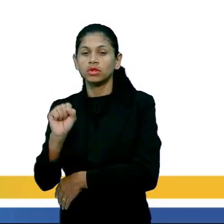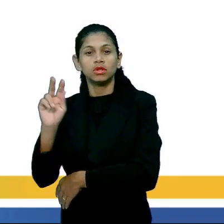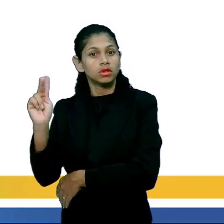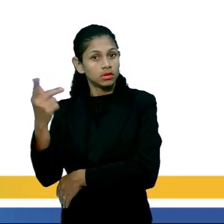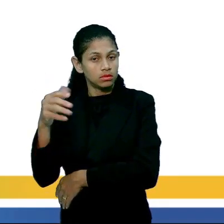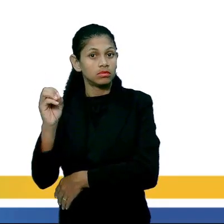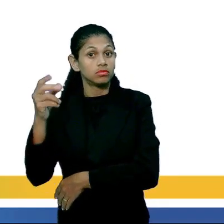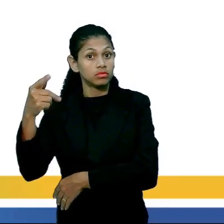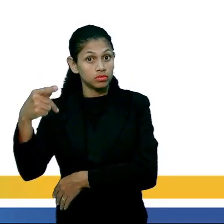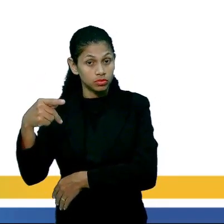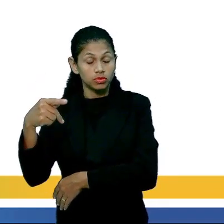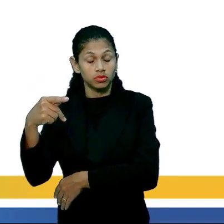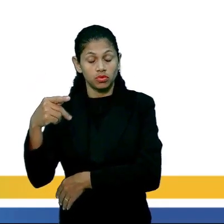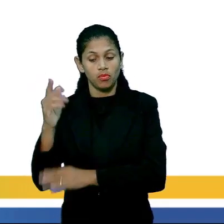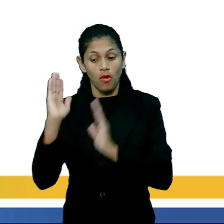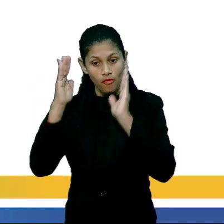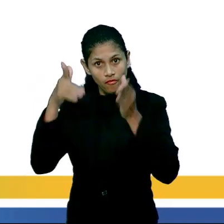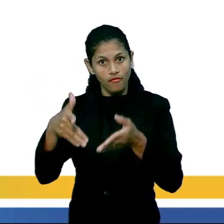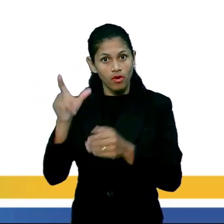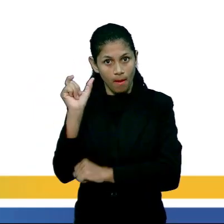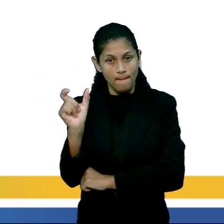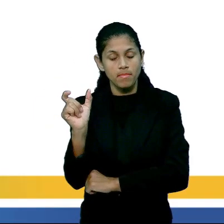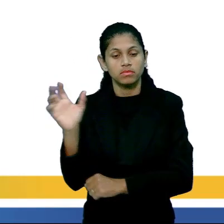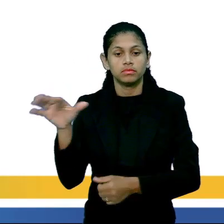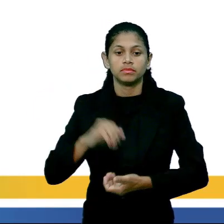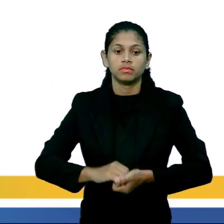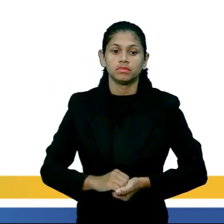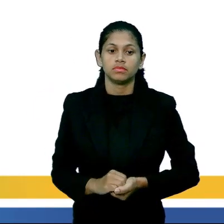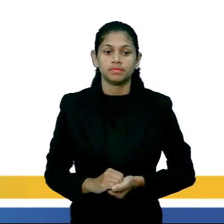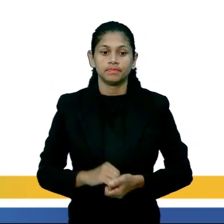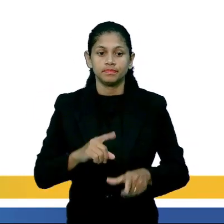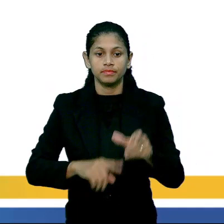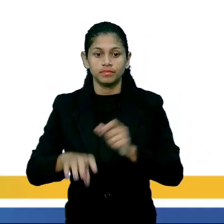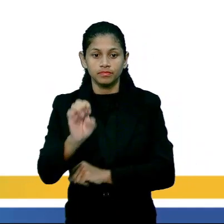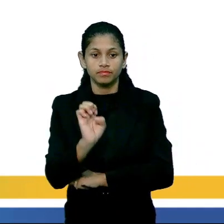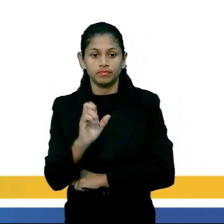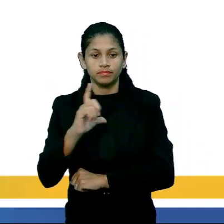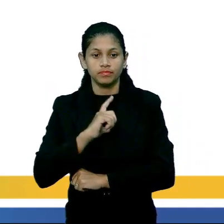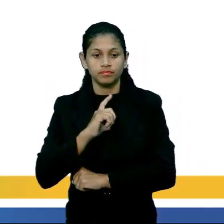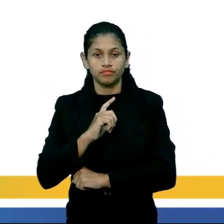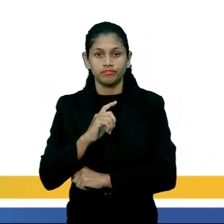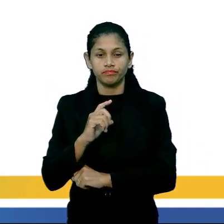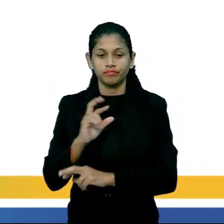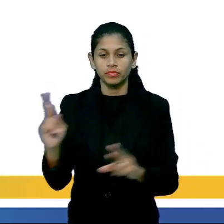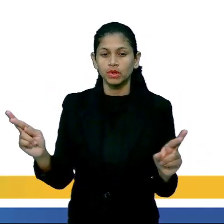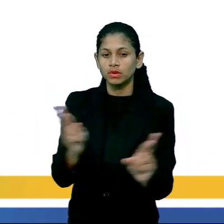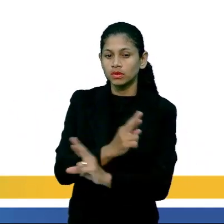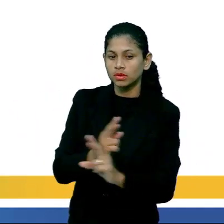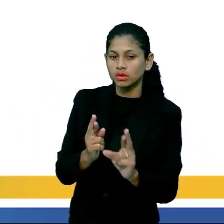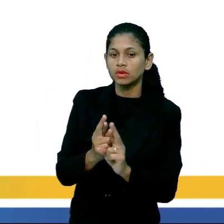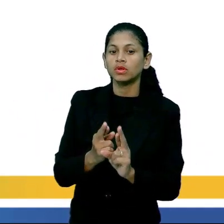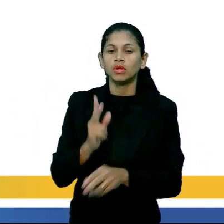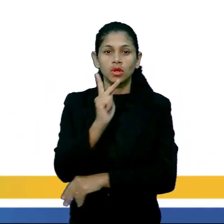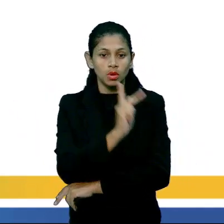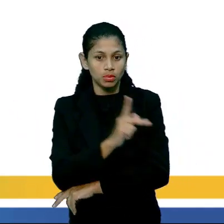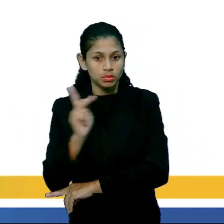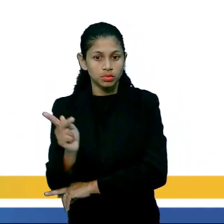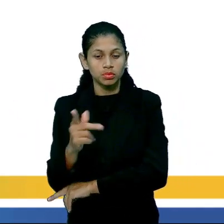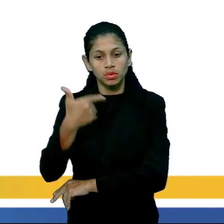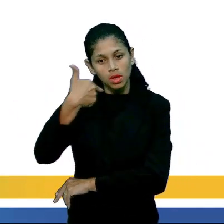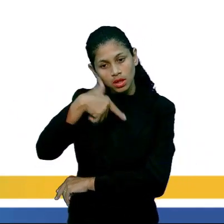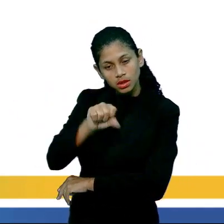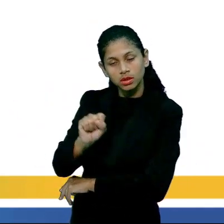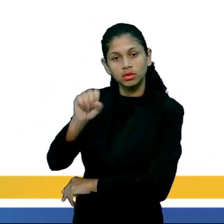não faz parte da nossa resposta. Na letra E, nós temos na interação entre professores de língua portuguesa